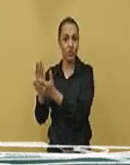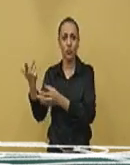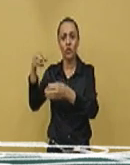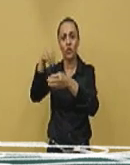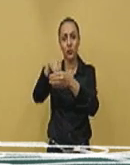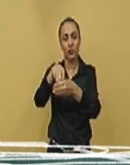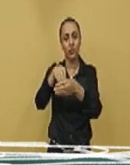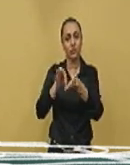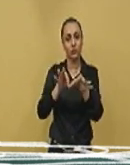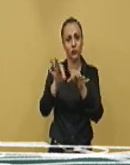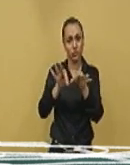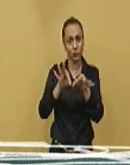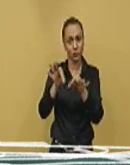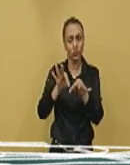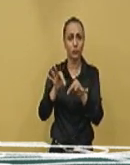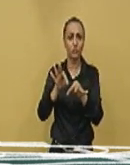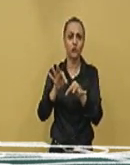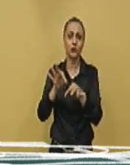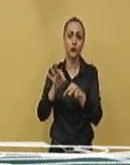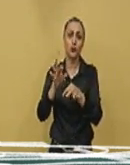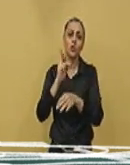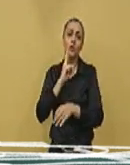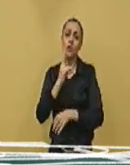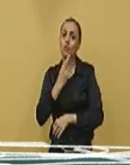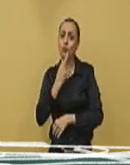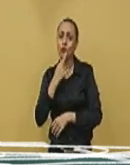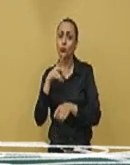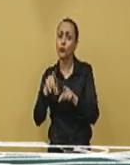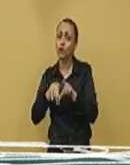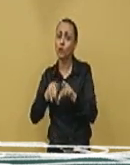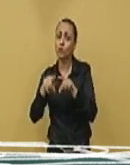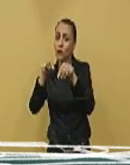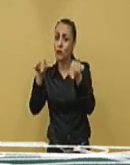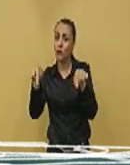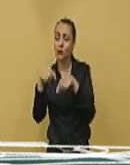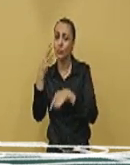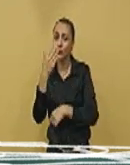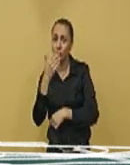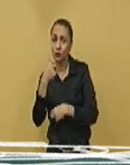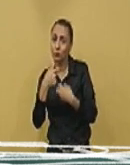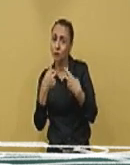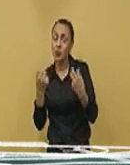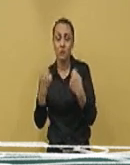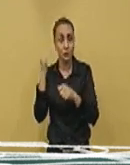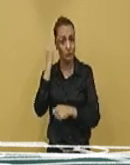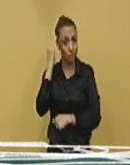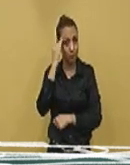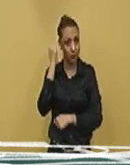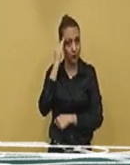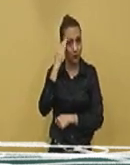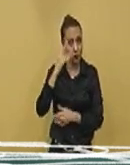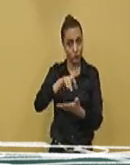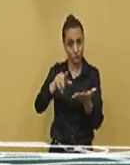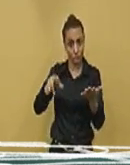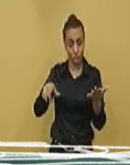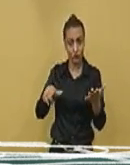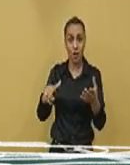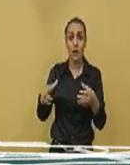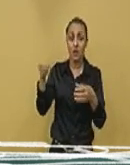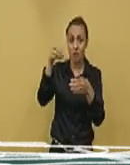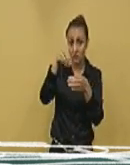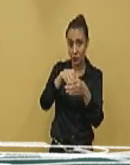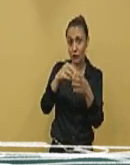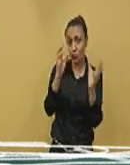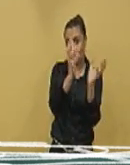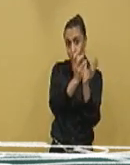construir uma cantina ou mesmo um restaurante. Então, nós temos que pensar outras alternativas para isso. Dentro do bloco da FADIR fica